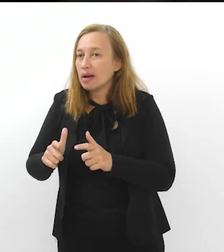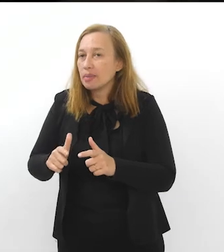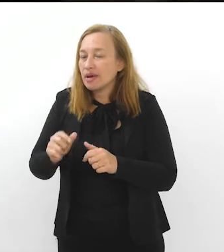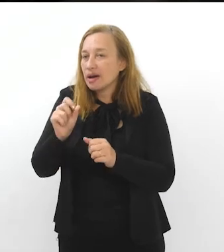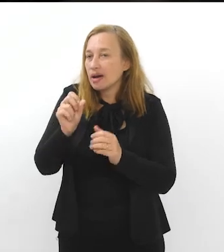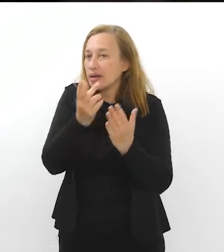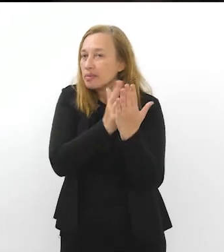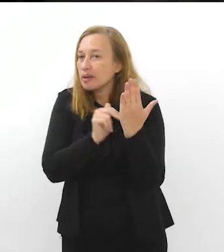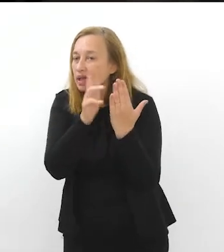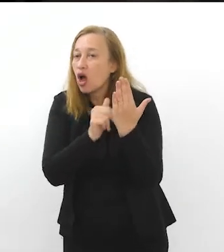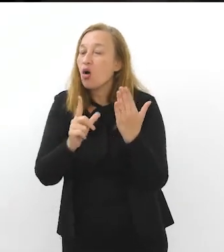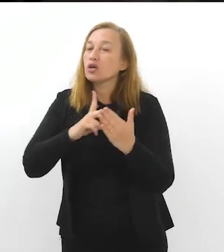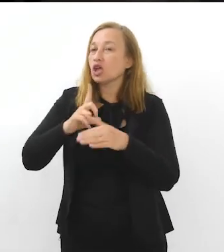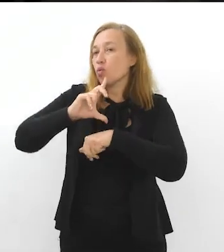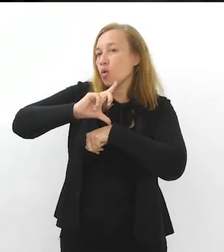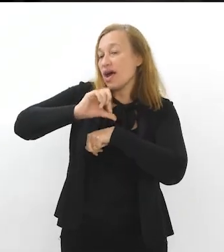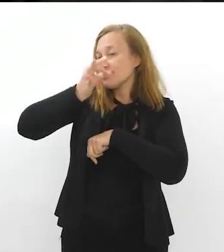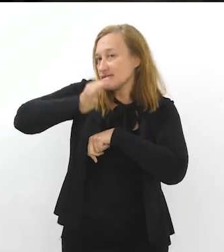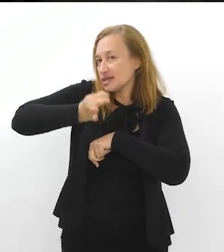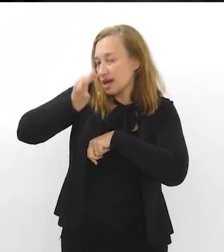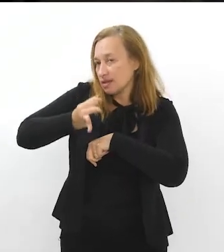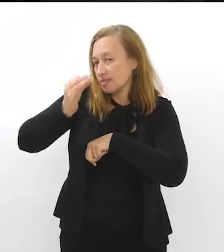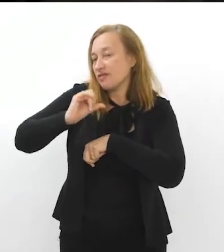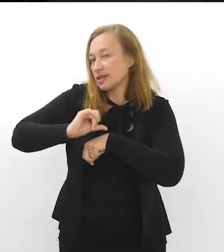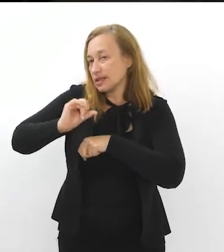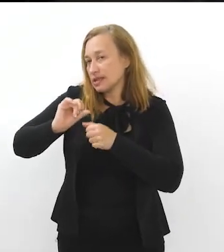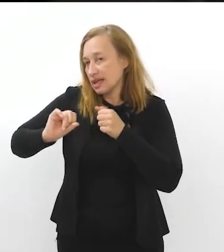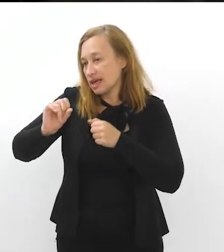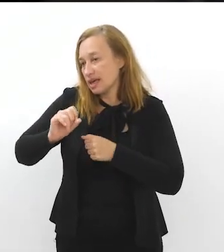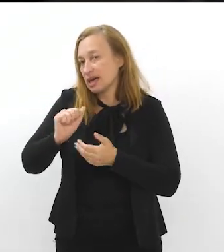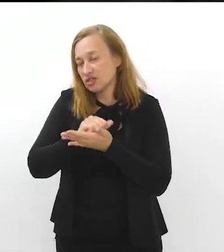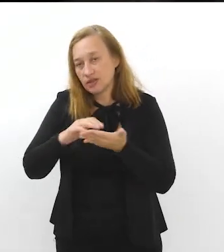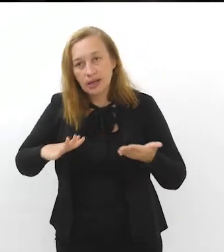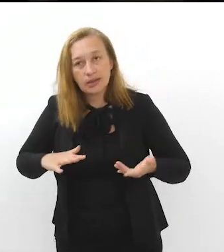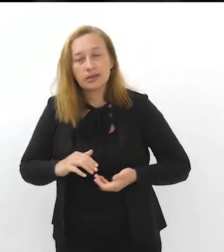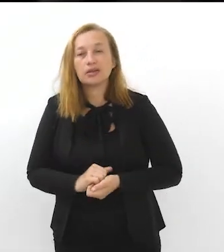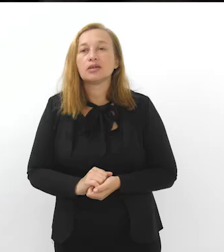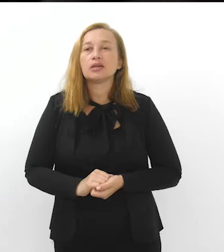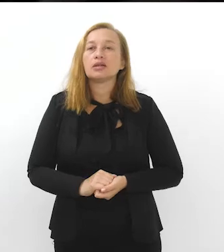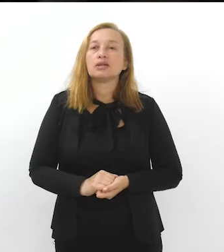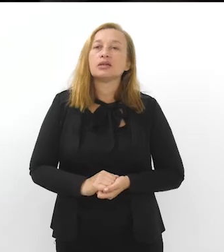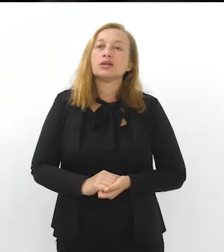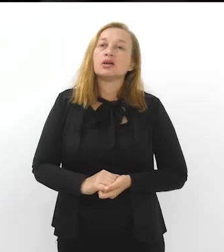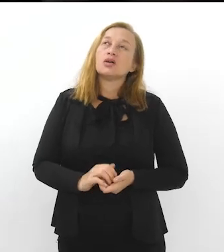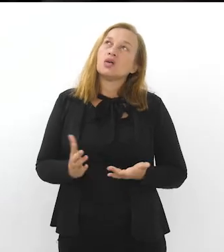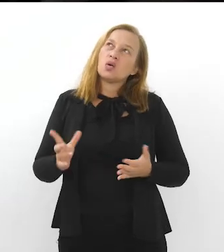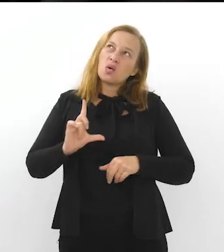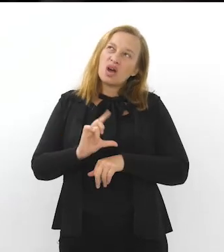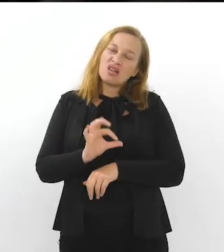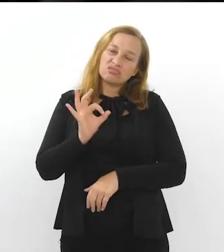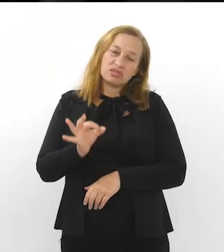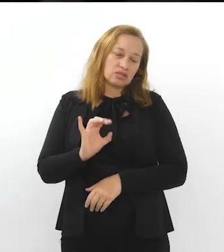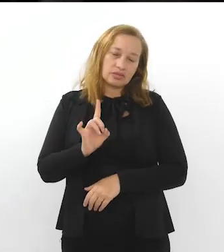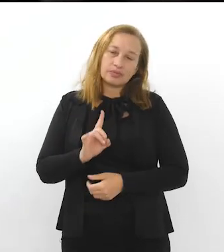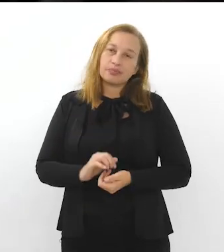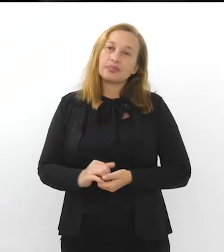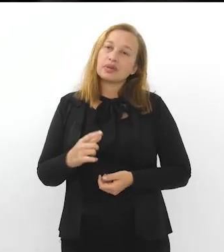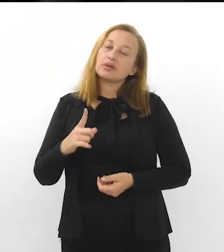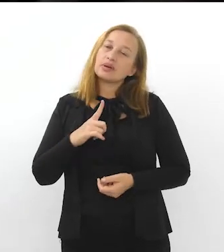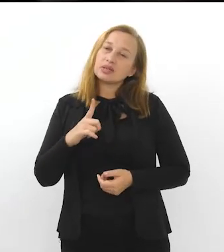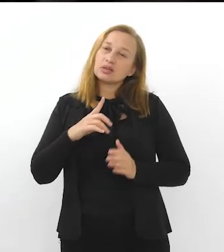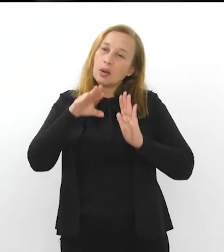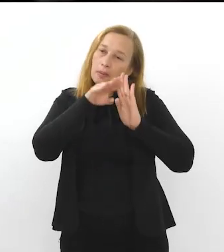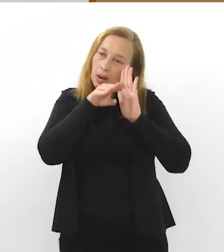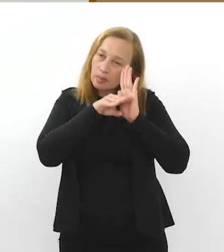cantinho, ou você tem um horário específico para você fazer essa atividade? Horário específico, não, mas eu tenho